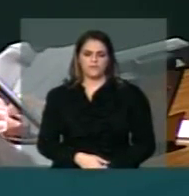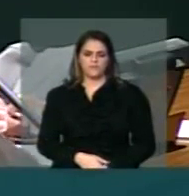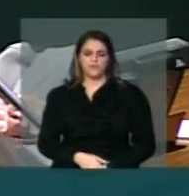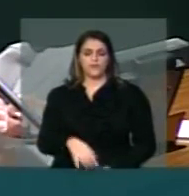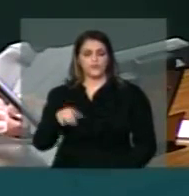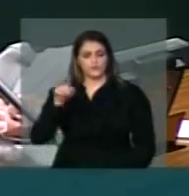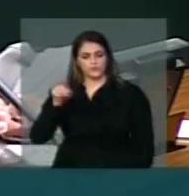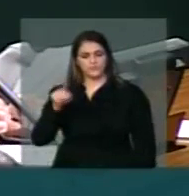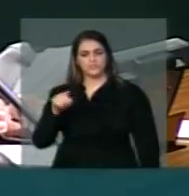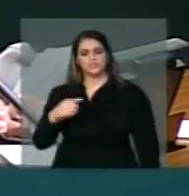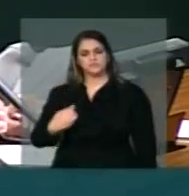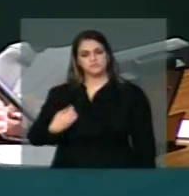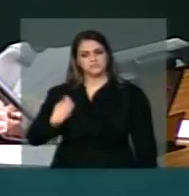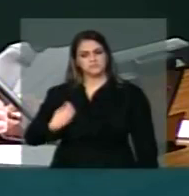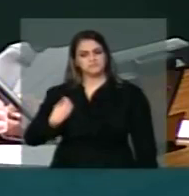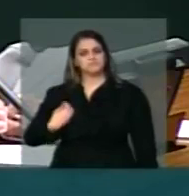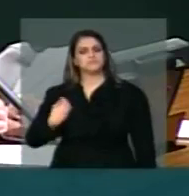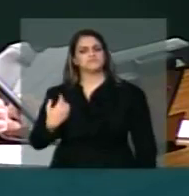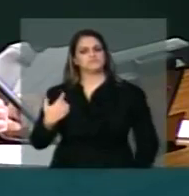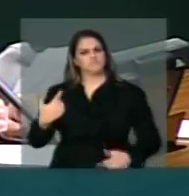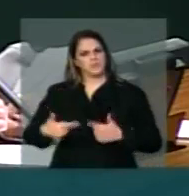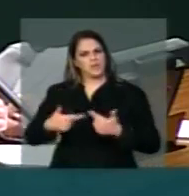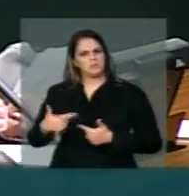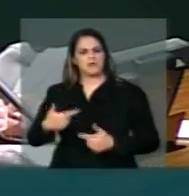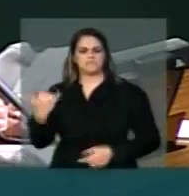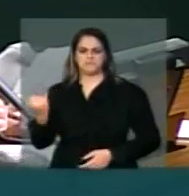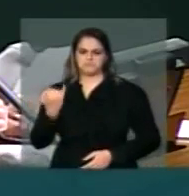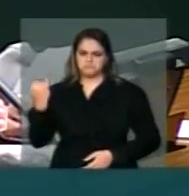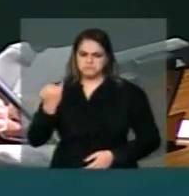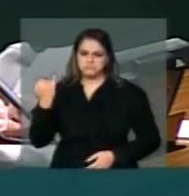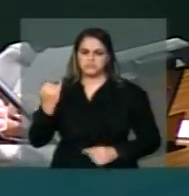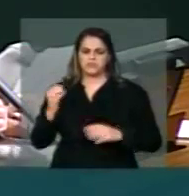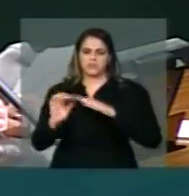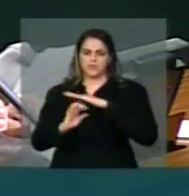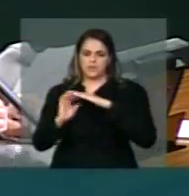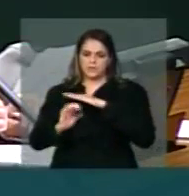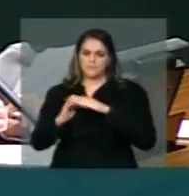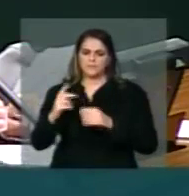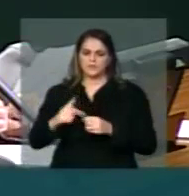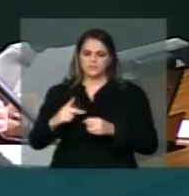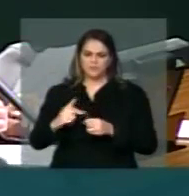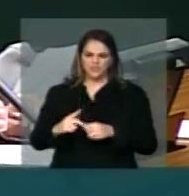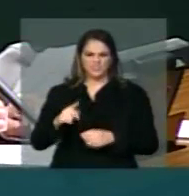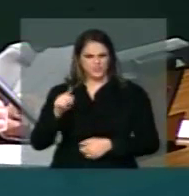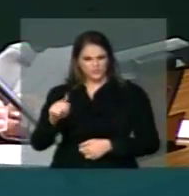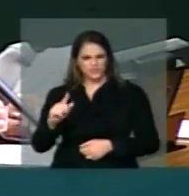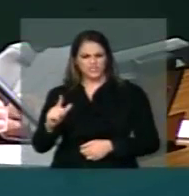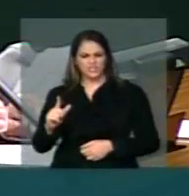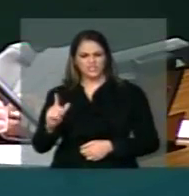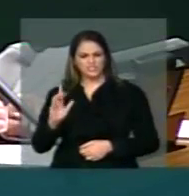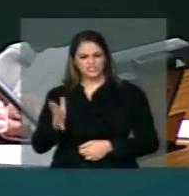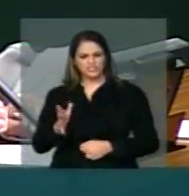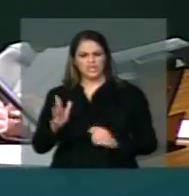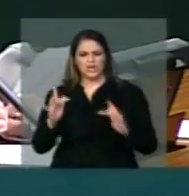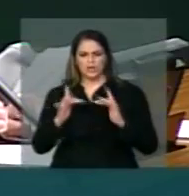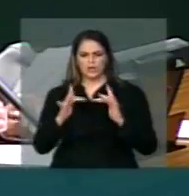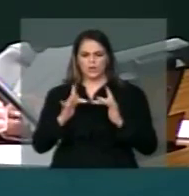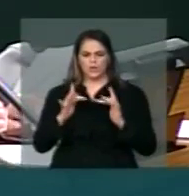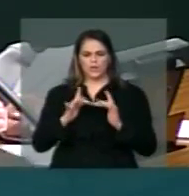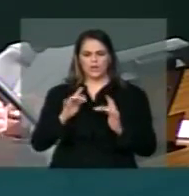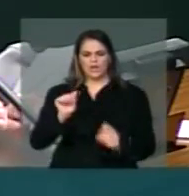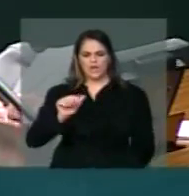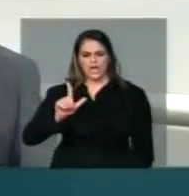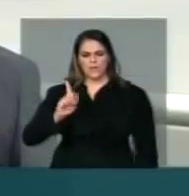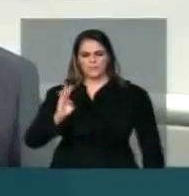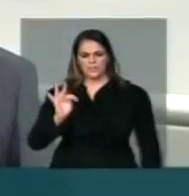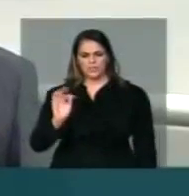ocupava um cargo influente na Petrobras e, diante desse fato, chegou a ter contato direto com o doleiro Alberto